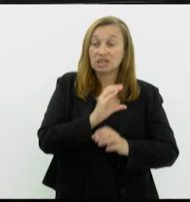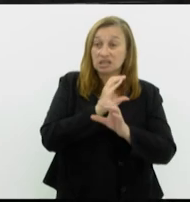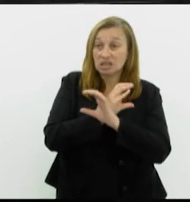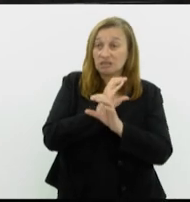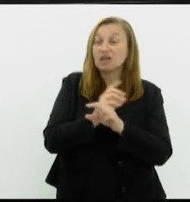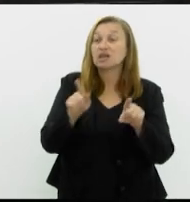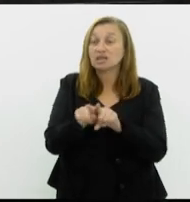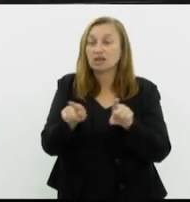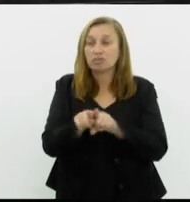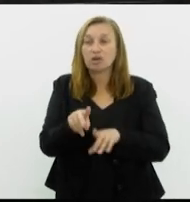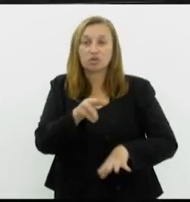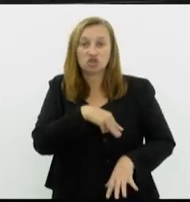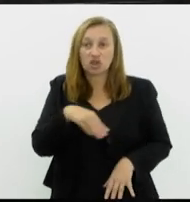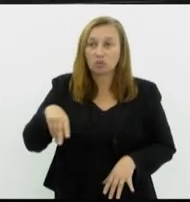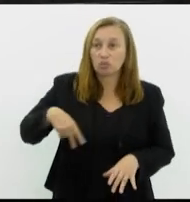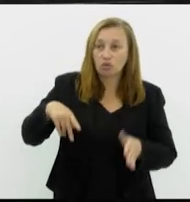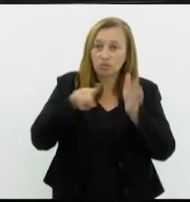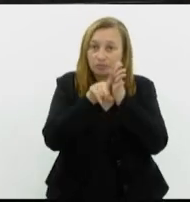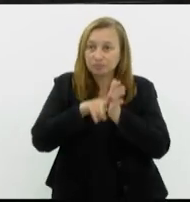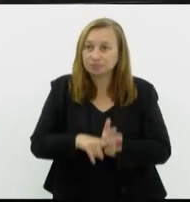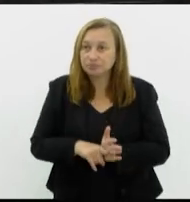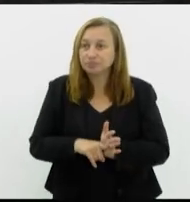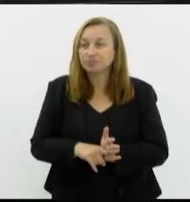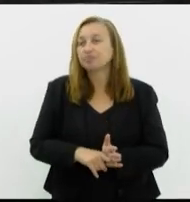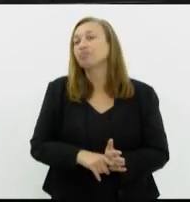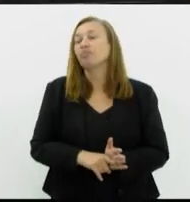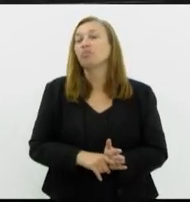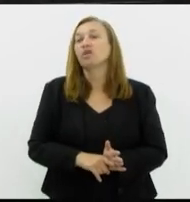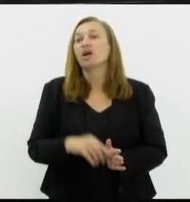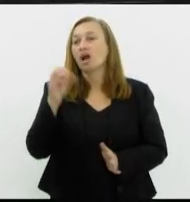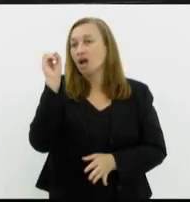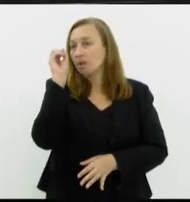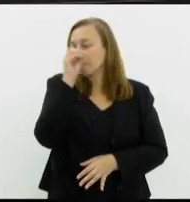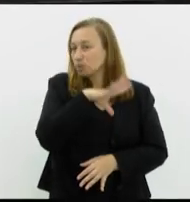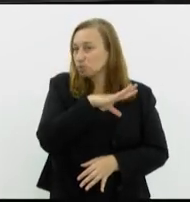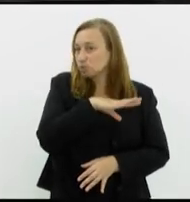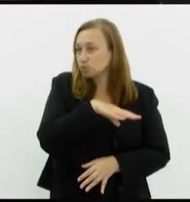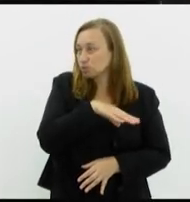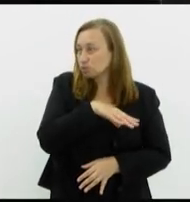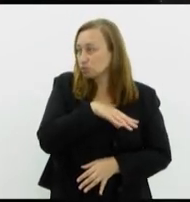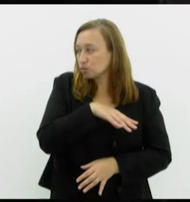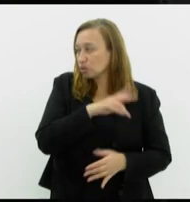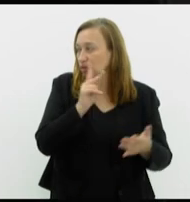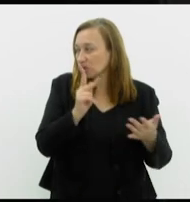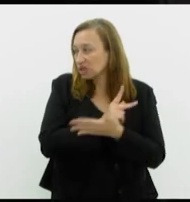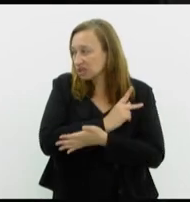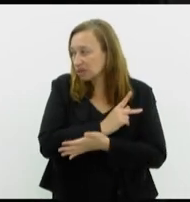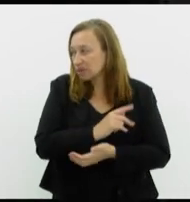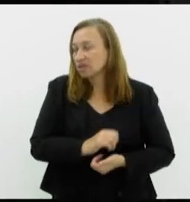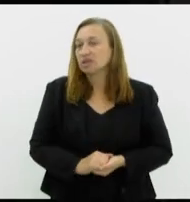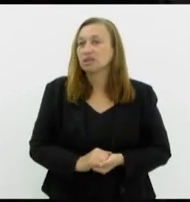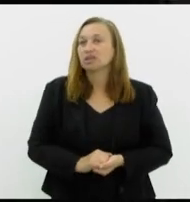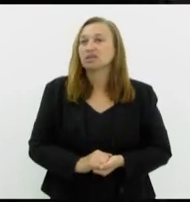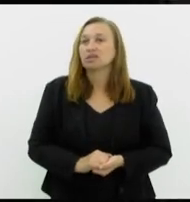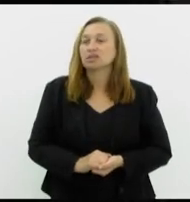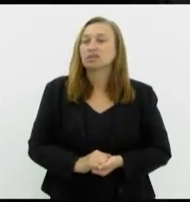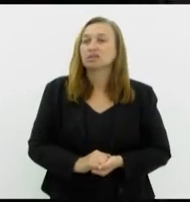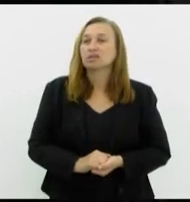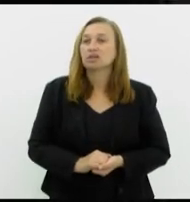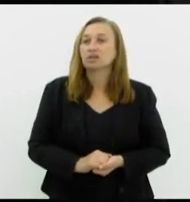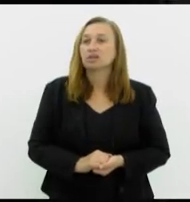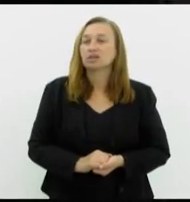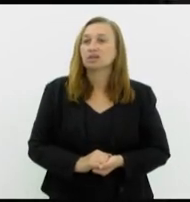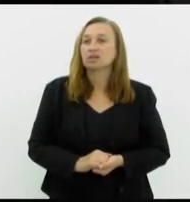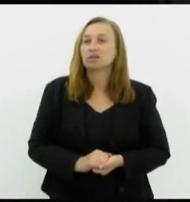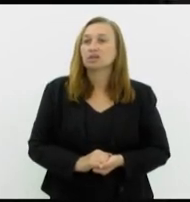pelo Ministério Público, são absurdas a situação em que foi colocada, em que foi